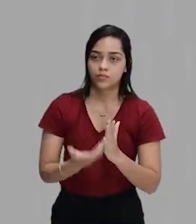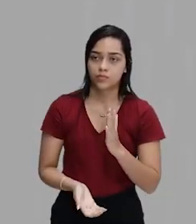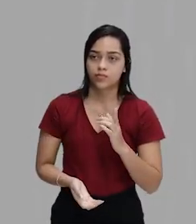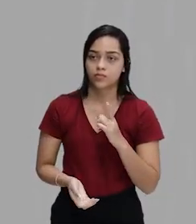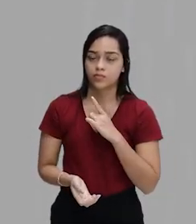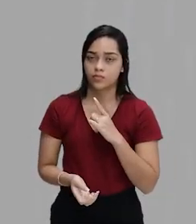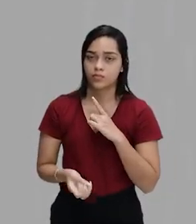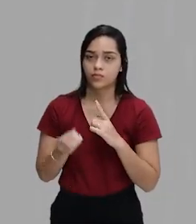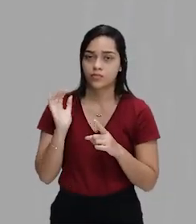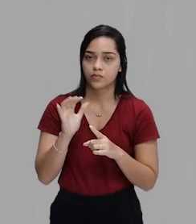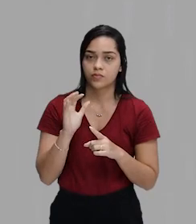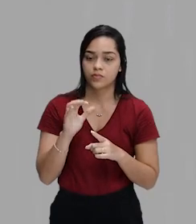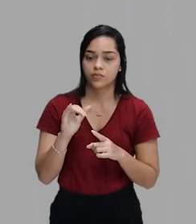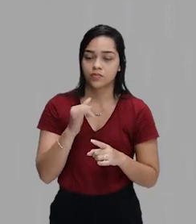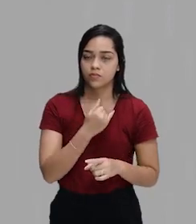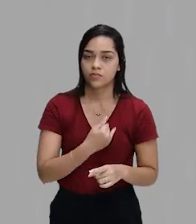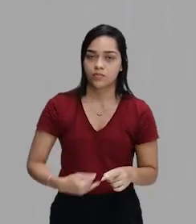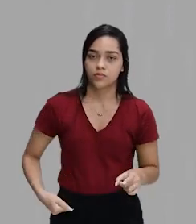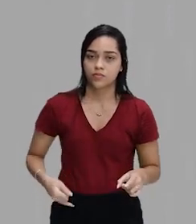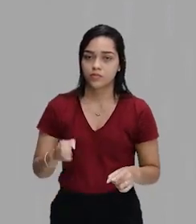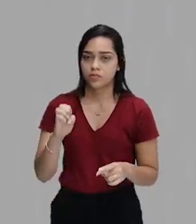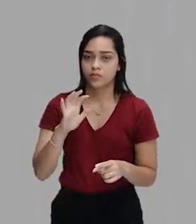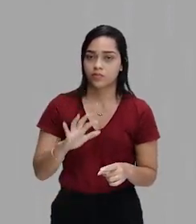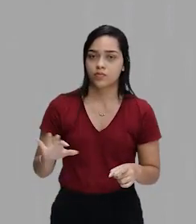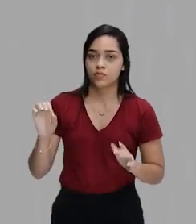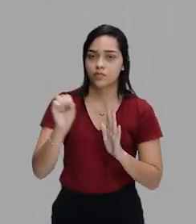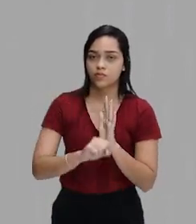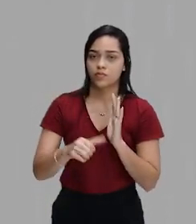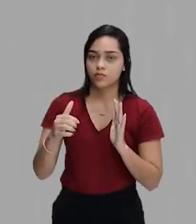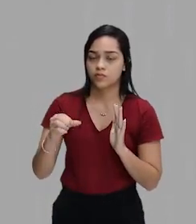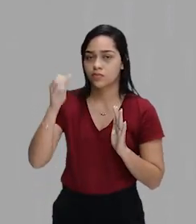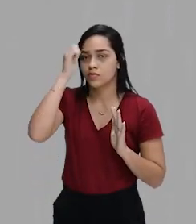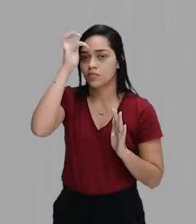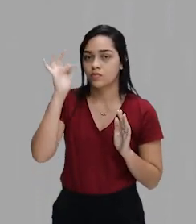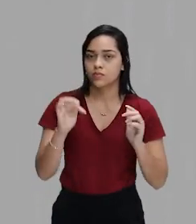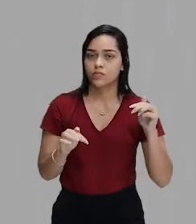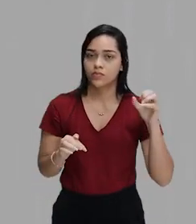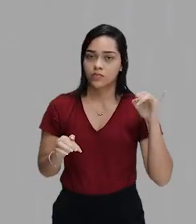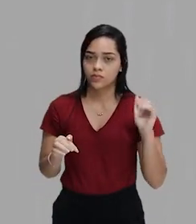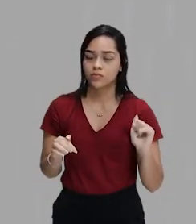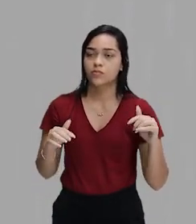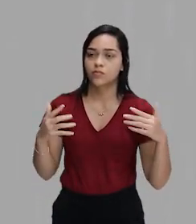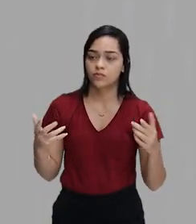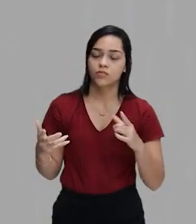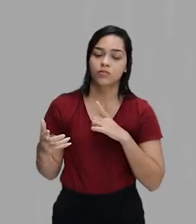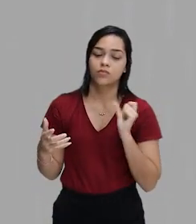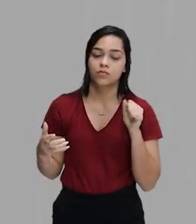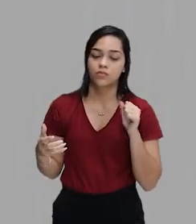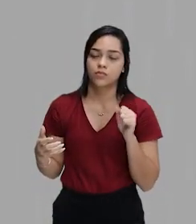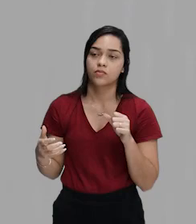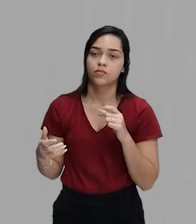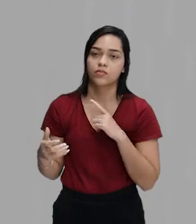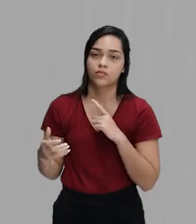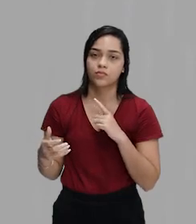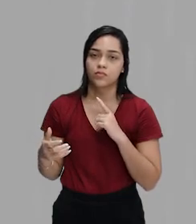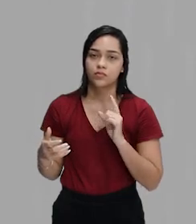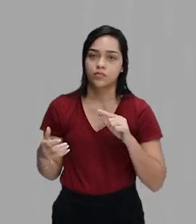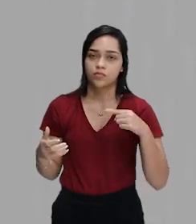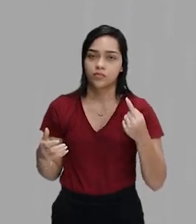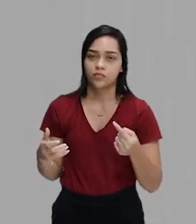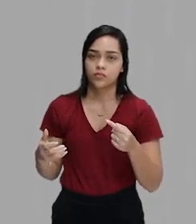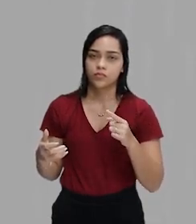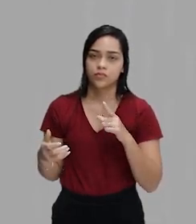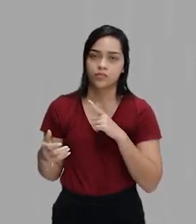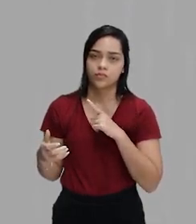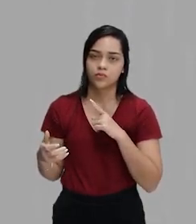velha dominação do imperialismo europeu do século XIX na África e da Ásia. Esse acabaria também sendo um outro